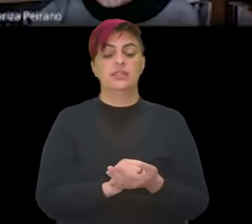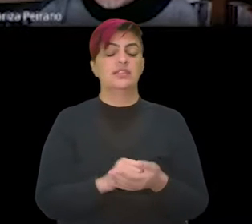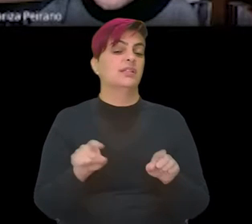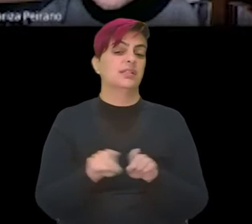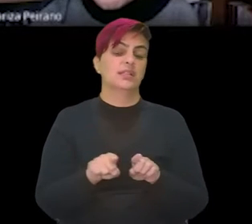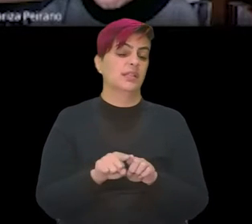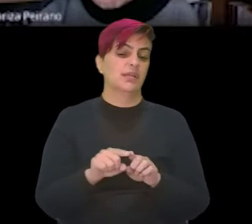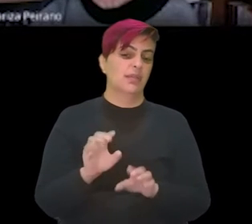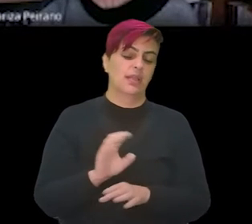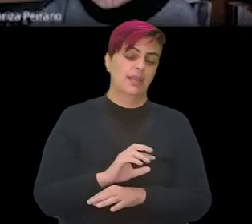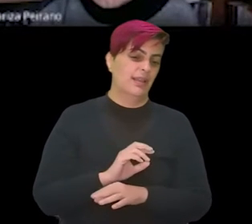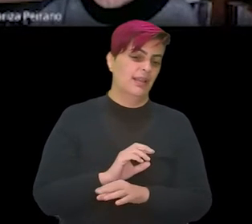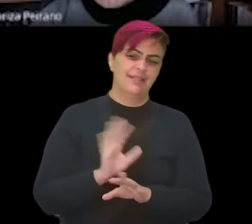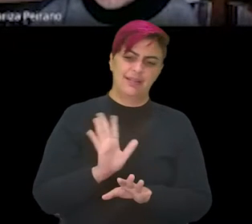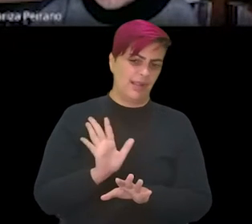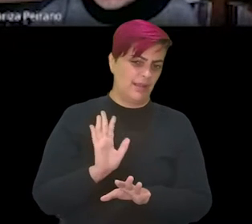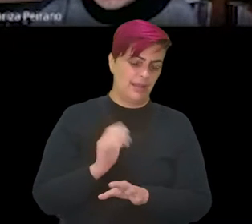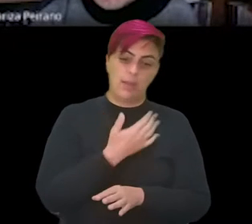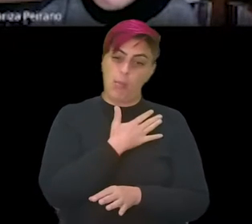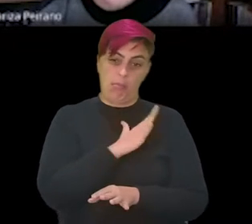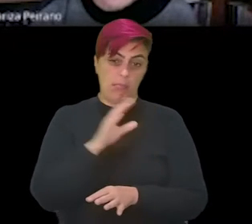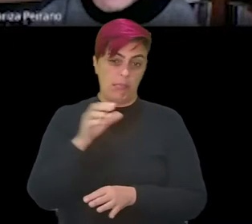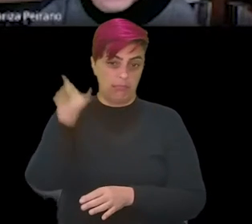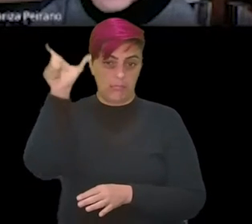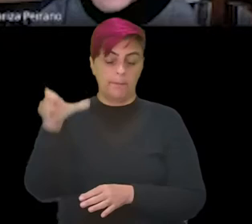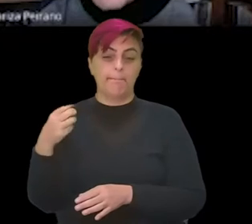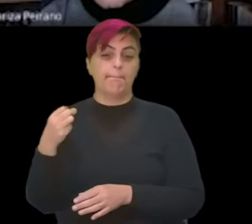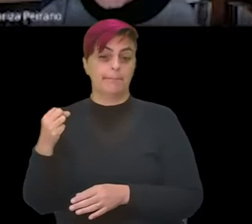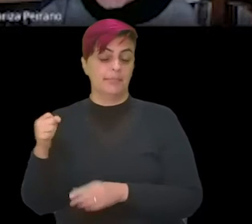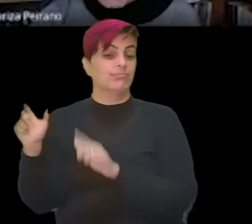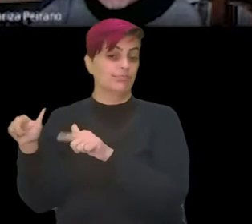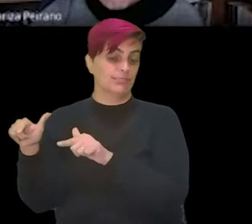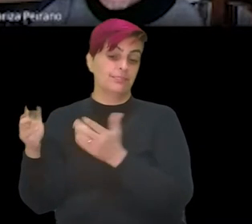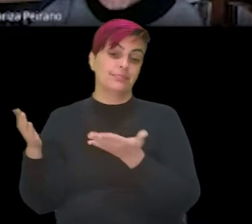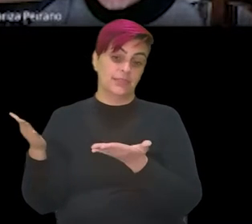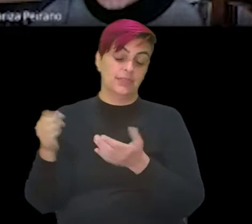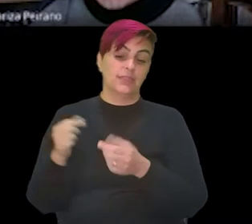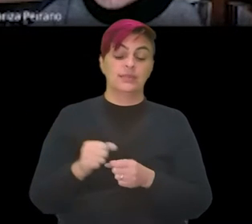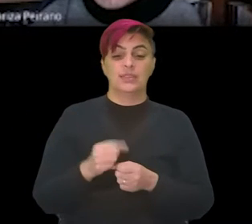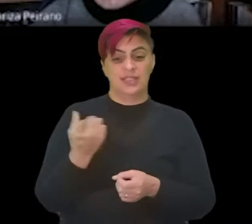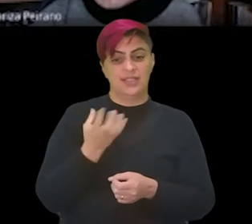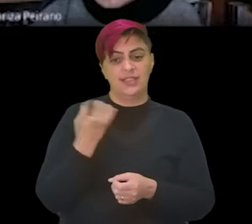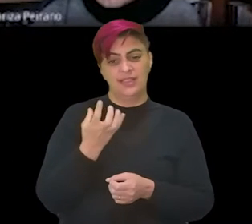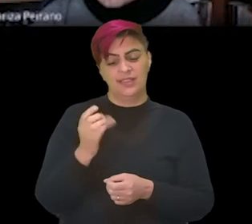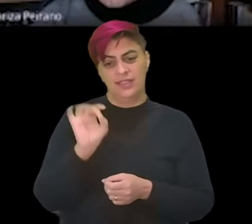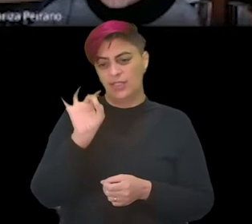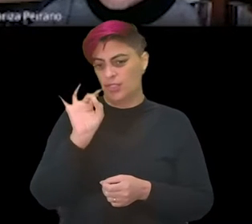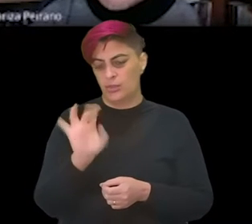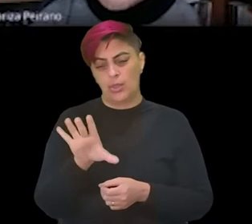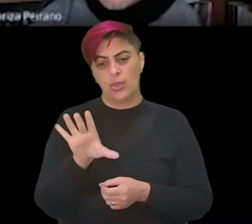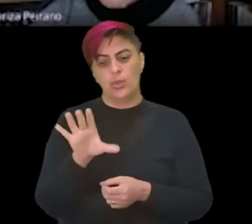nem a subjetividade dos preconceitos dos brancos locais, que geralmente almejavam